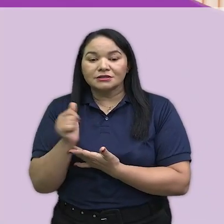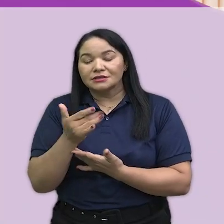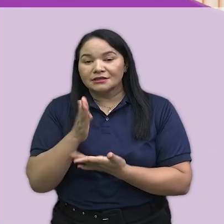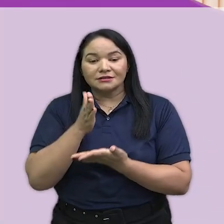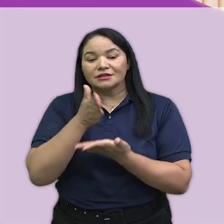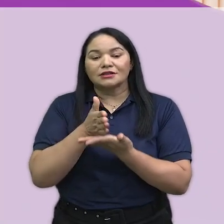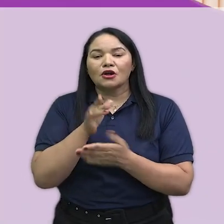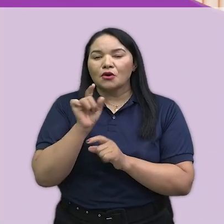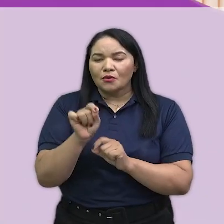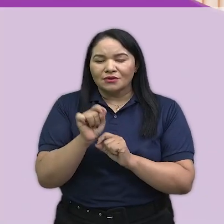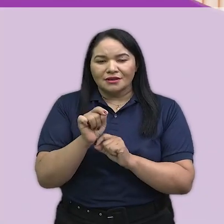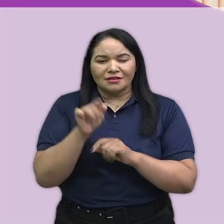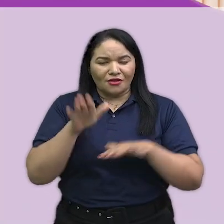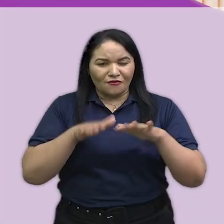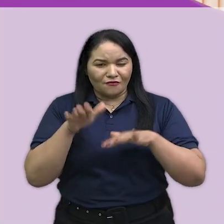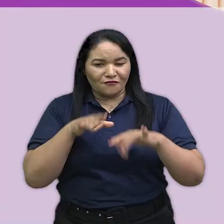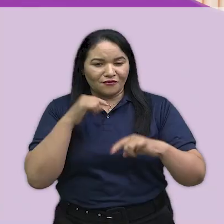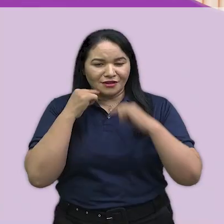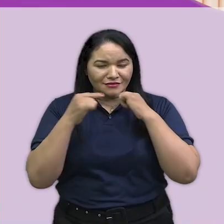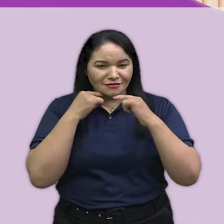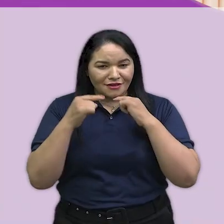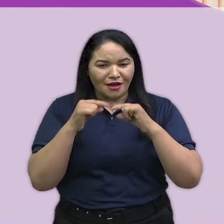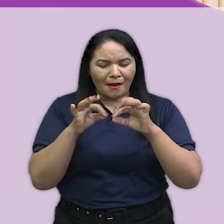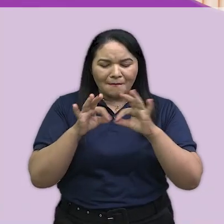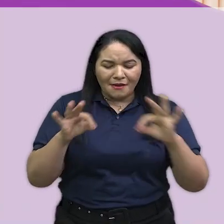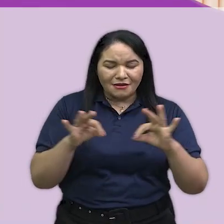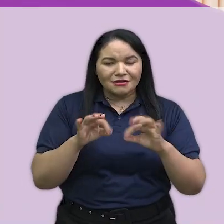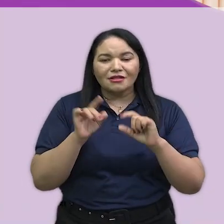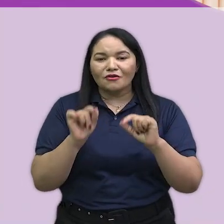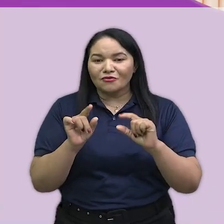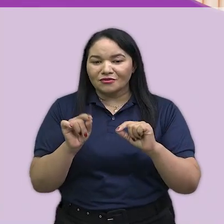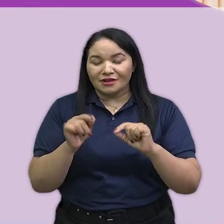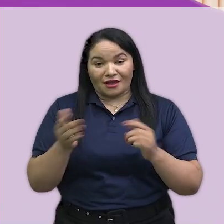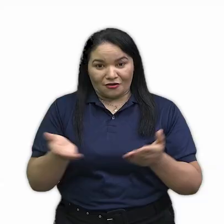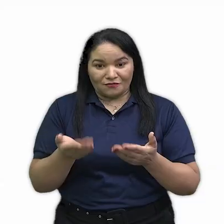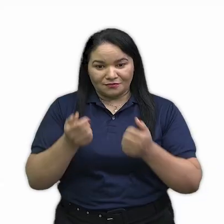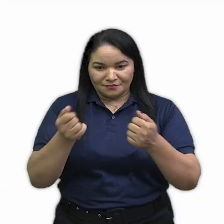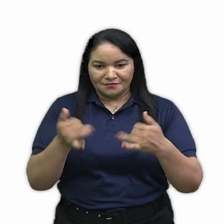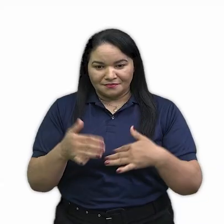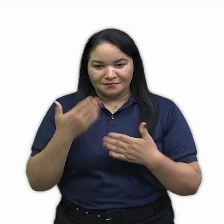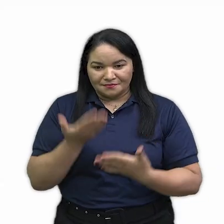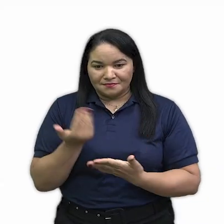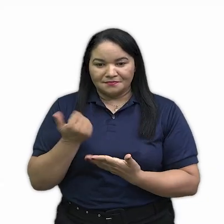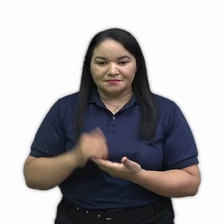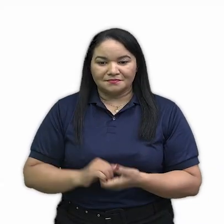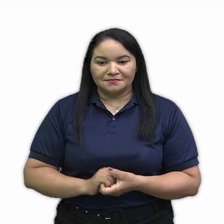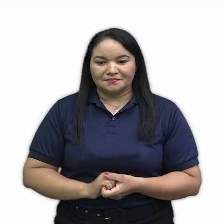surgir na nossa mente é: quais são essas medidas? Então vamos a elas a partir de agora, vem comigo.